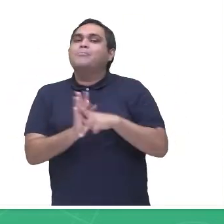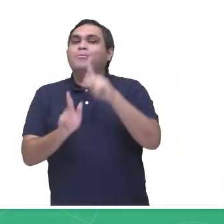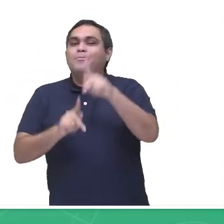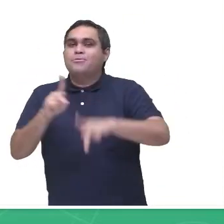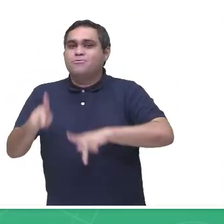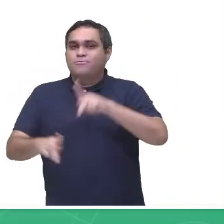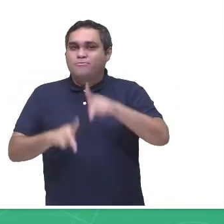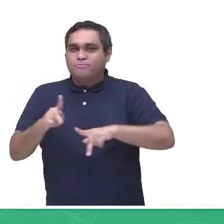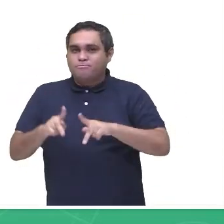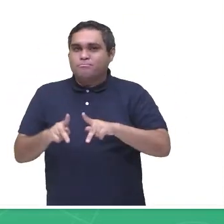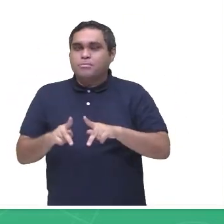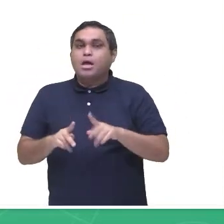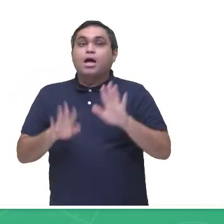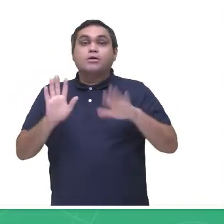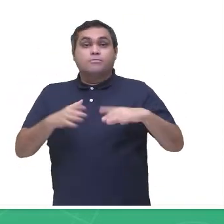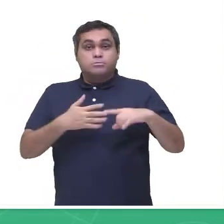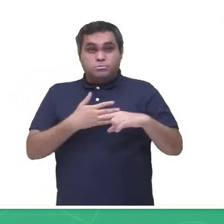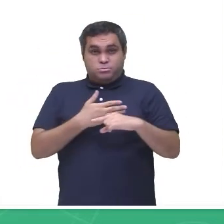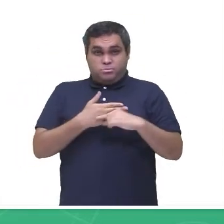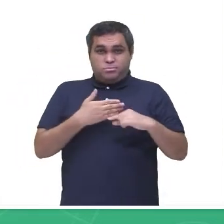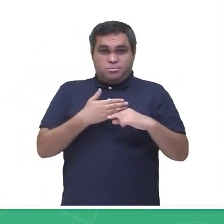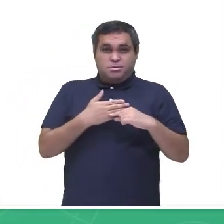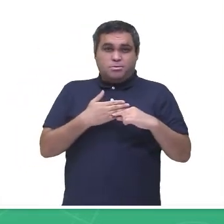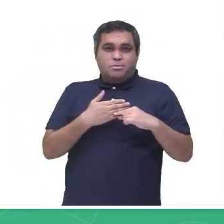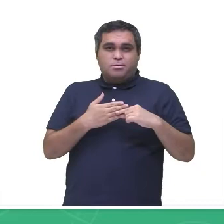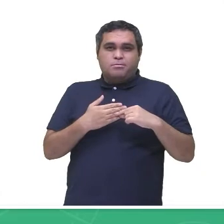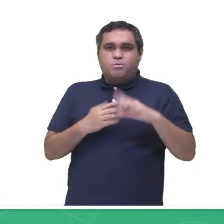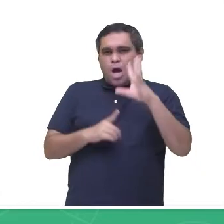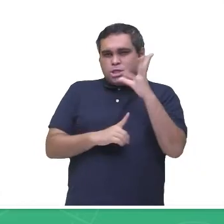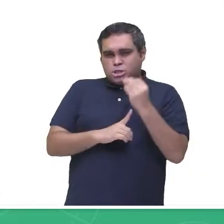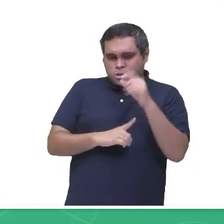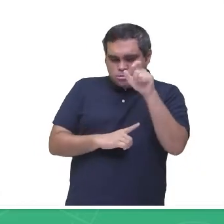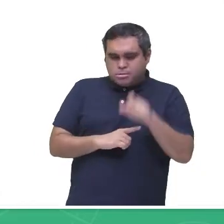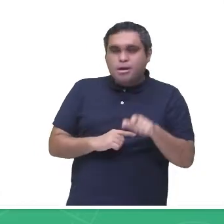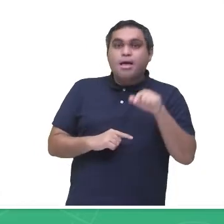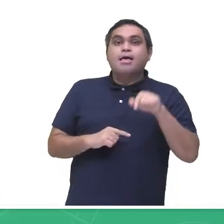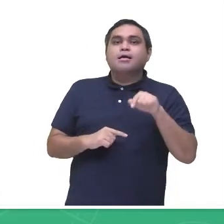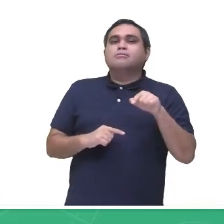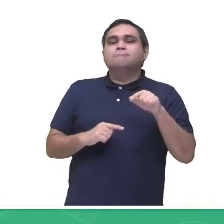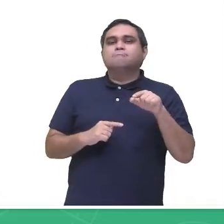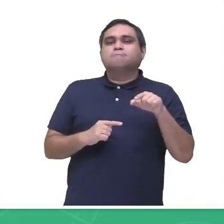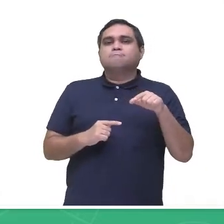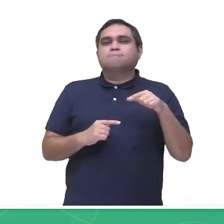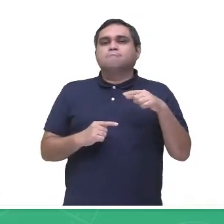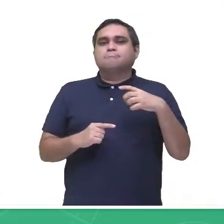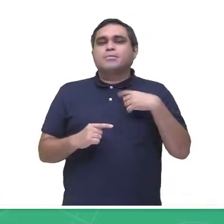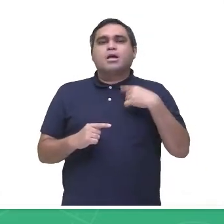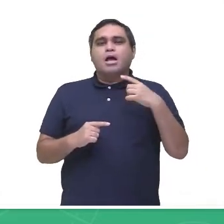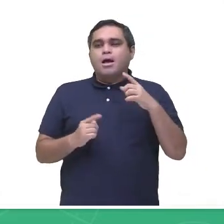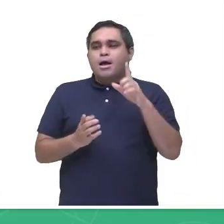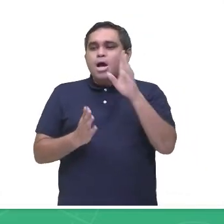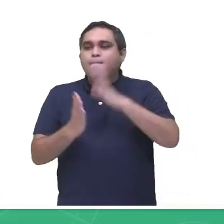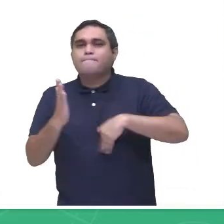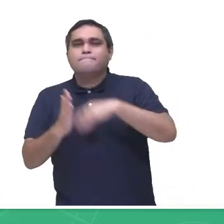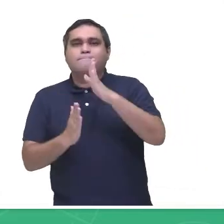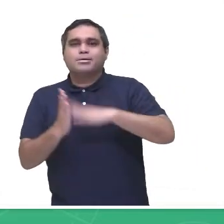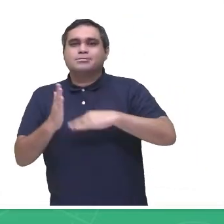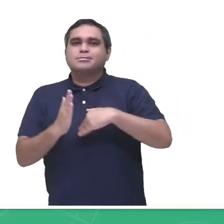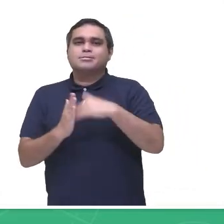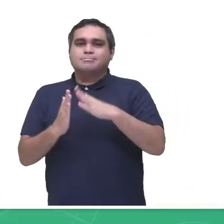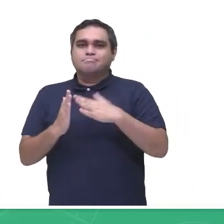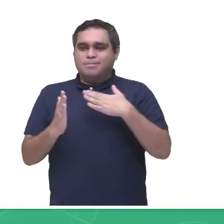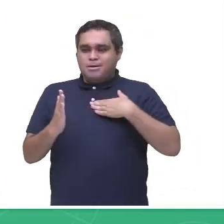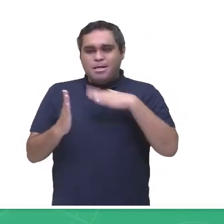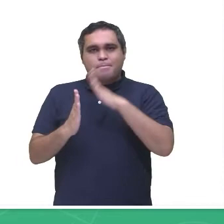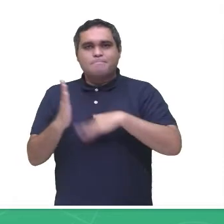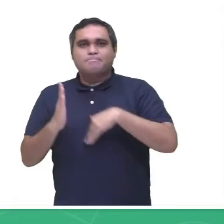às vezes o próprio artista faz parte da obra. Tá? Então, ele é representado na obra, um amigo, um irmão é representado,